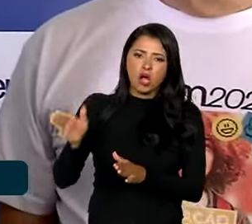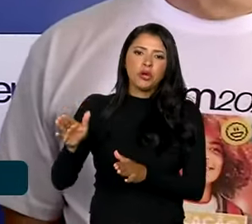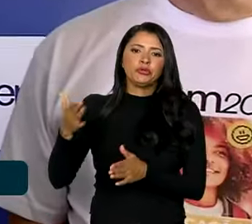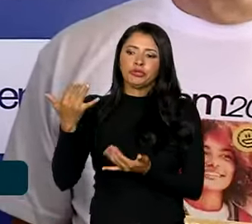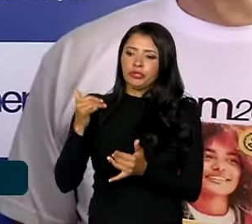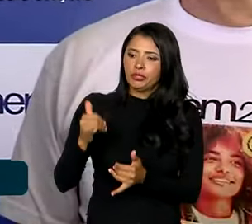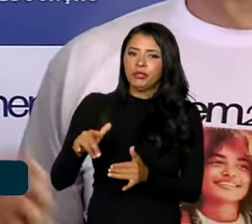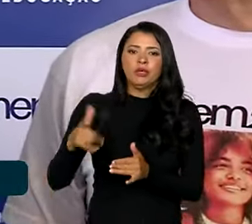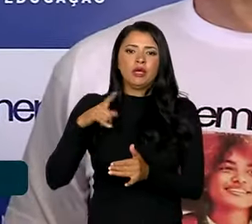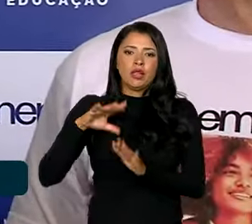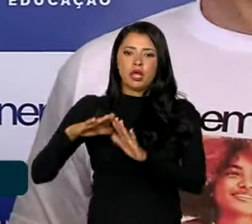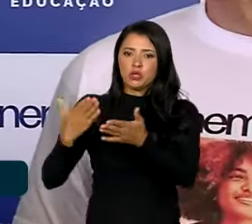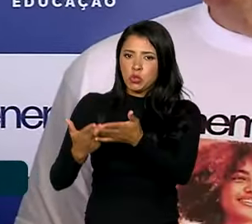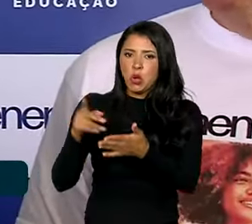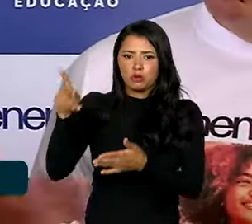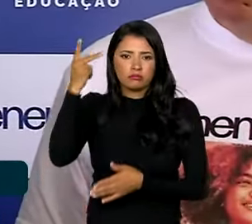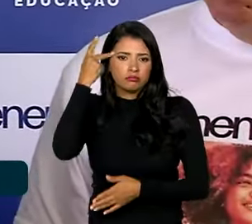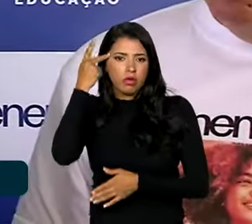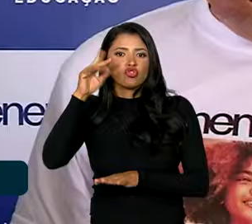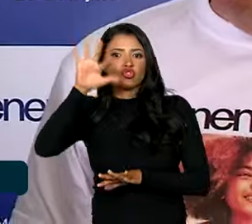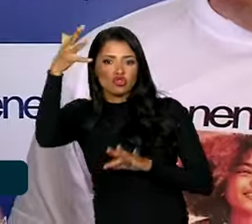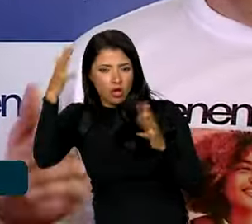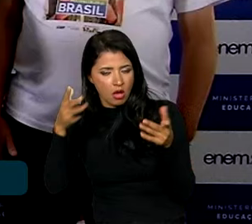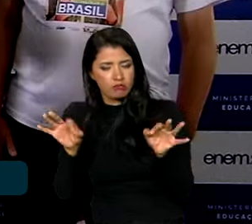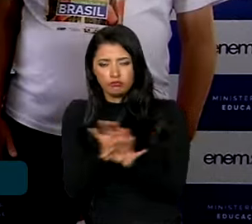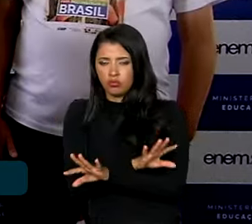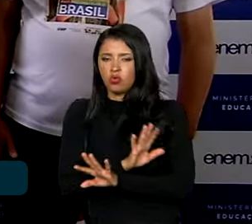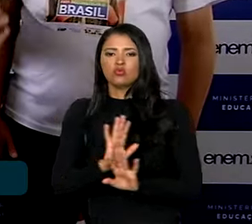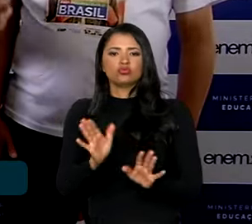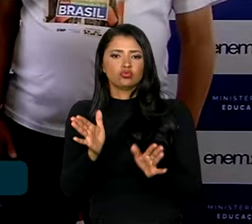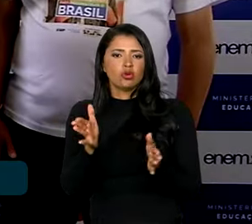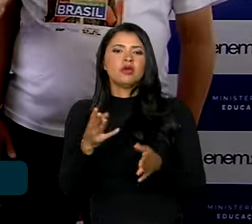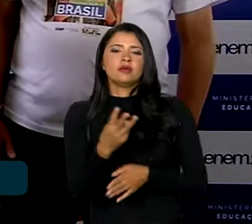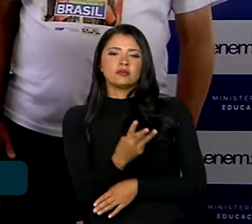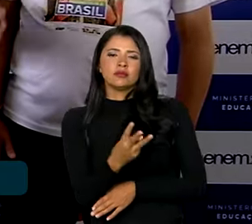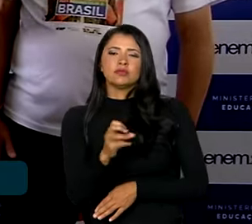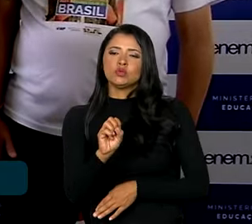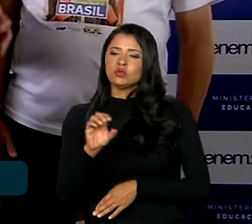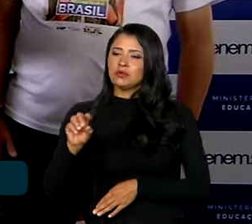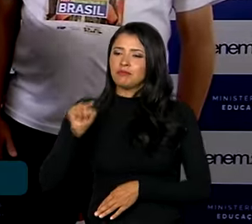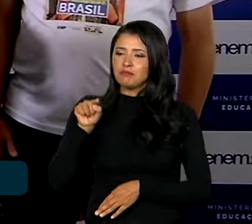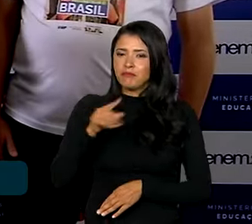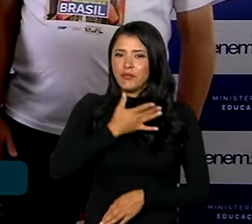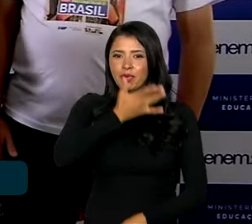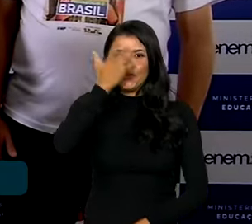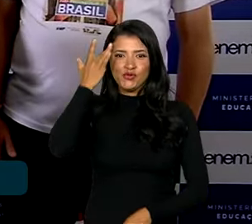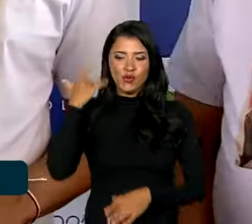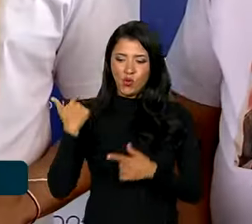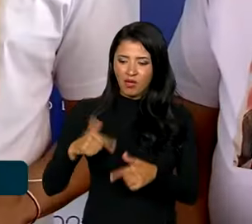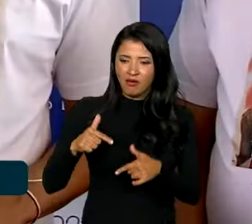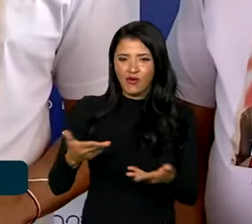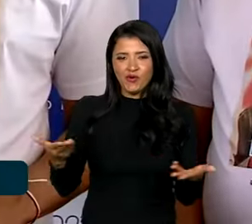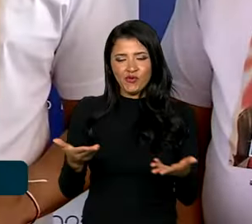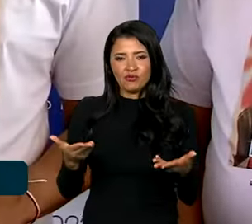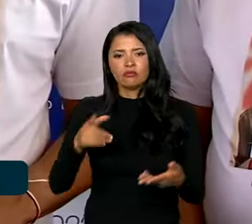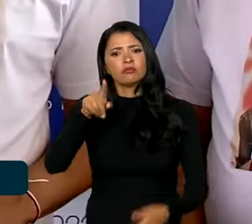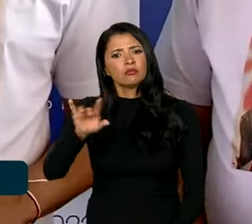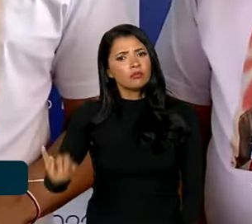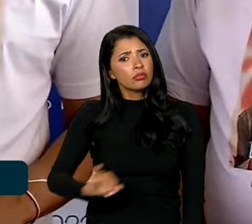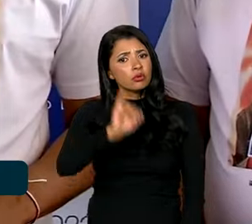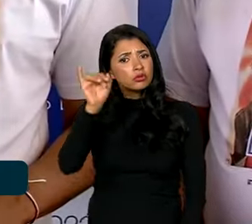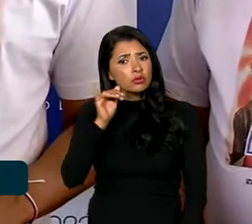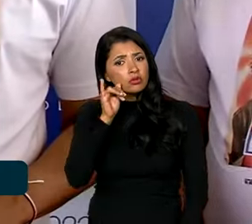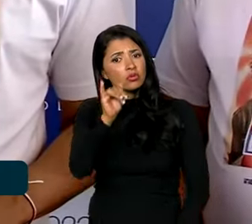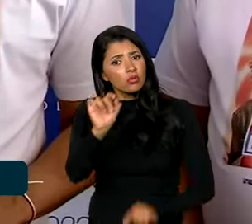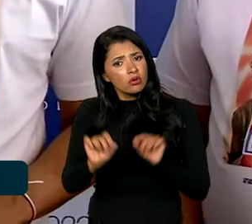de eletrificação nas escolas de São Paulo foram sanadas são 38.000 pessoas envolvidas hoje importante salientar